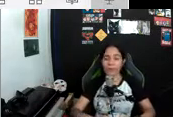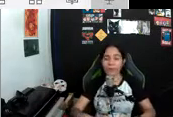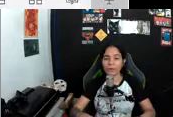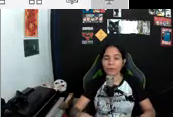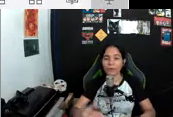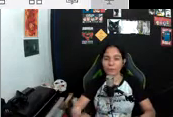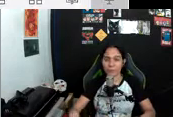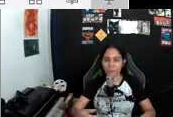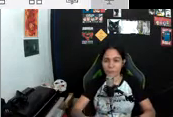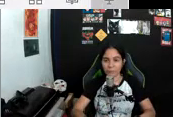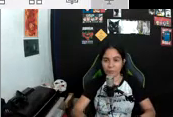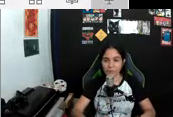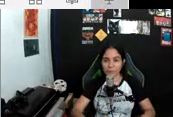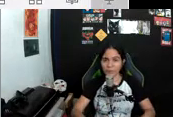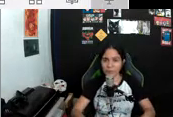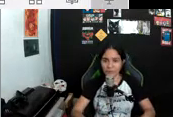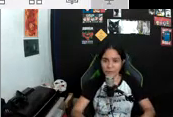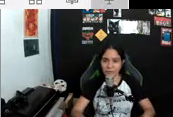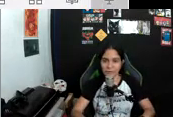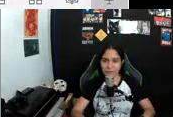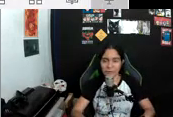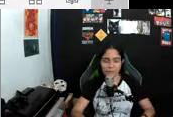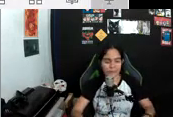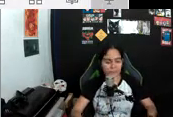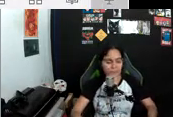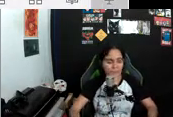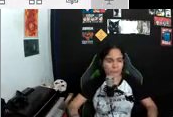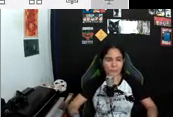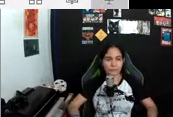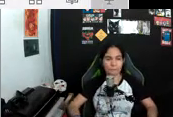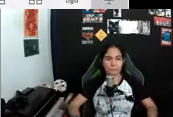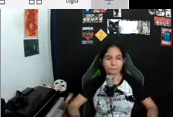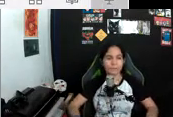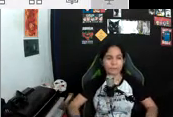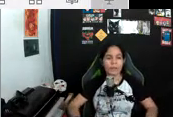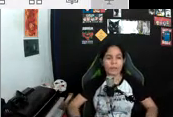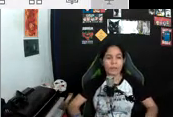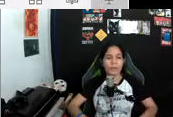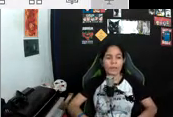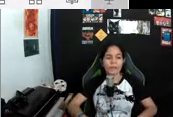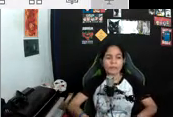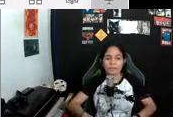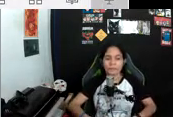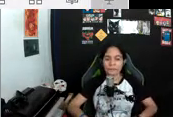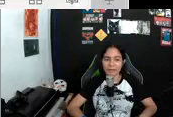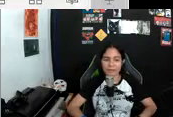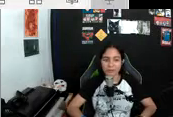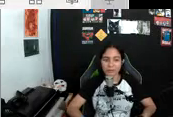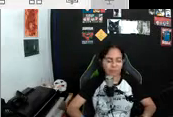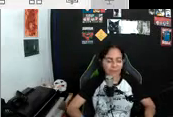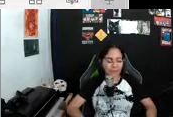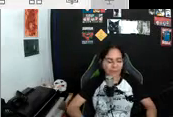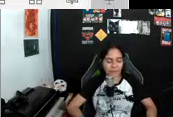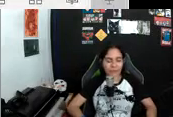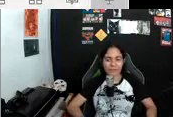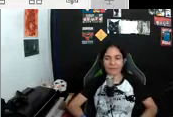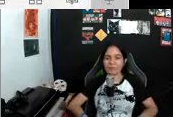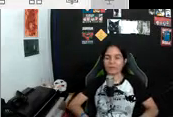então, eu venho e peço a permissão de vocês para poder estar fazendo isso. das